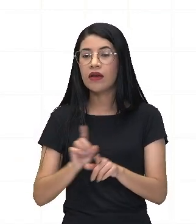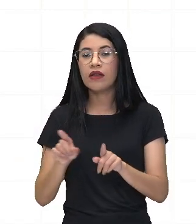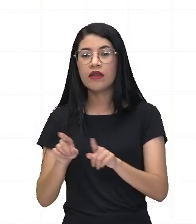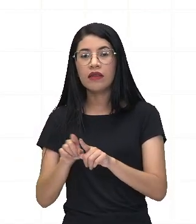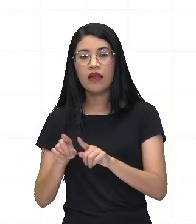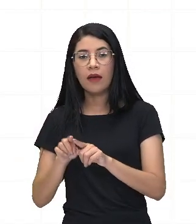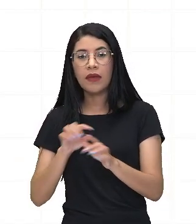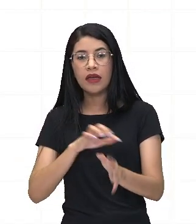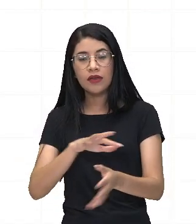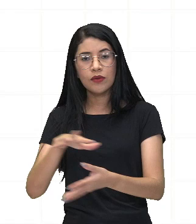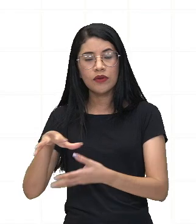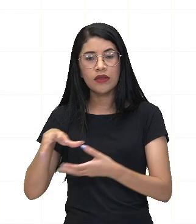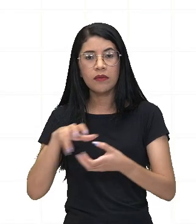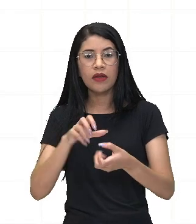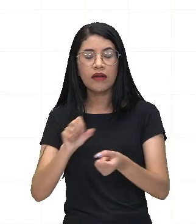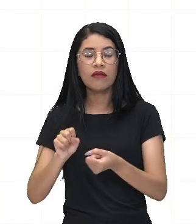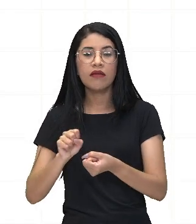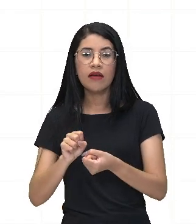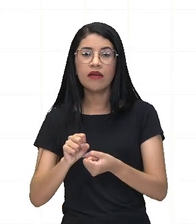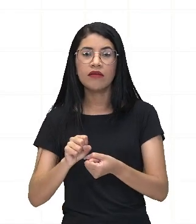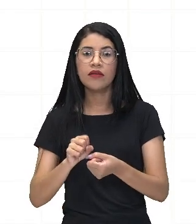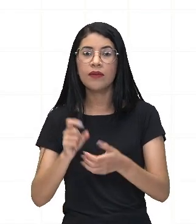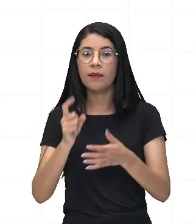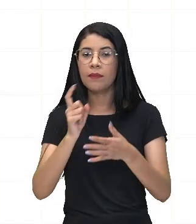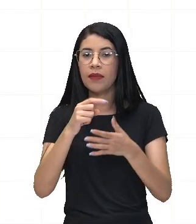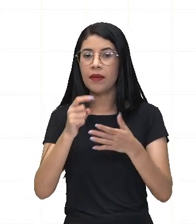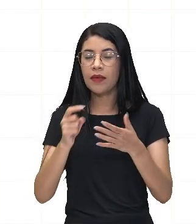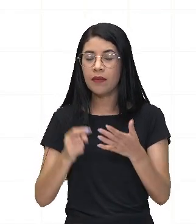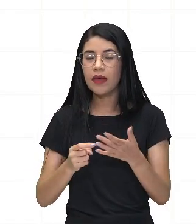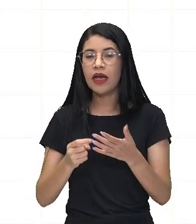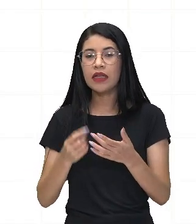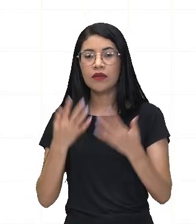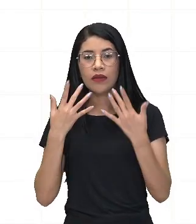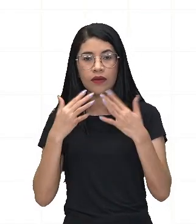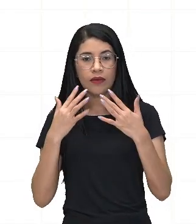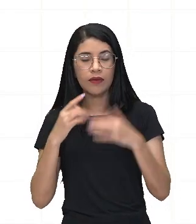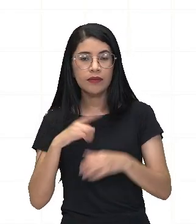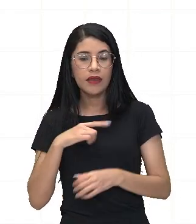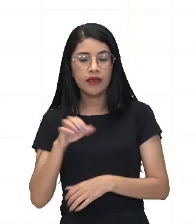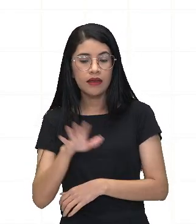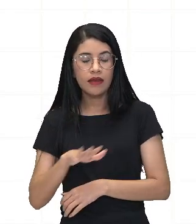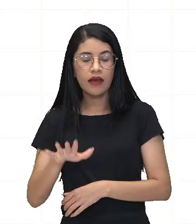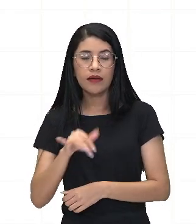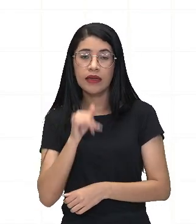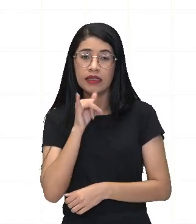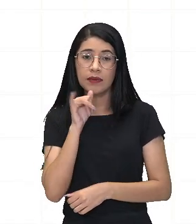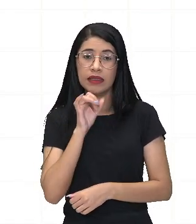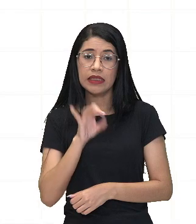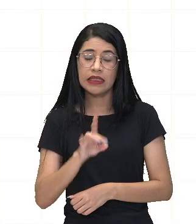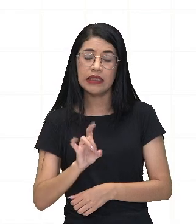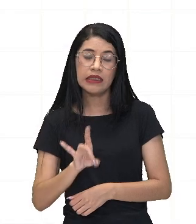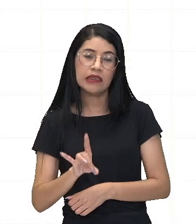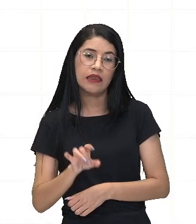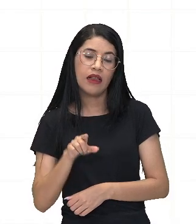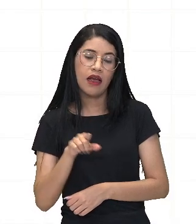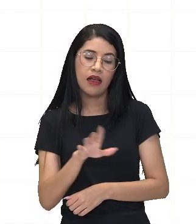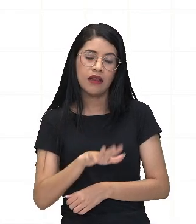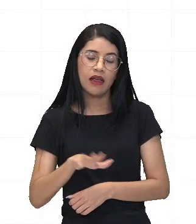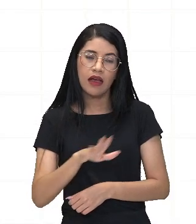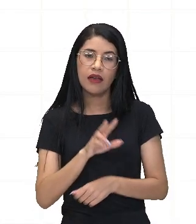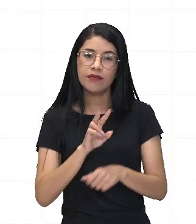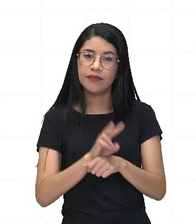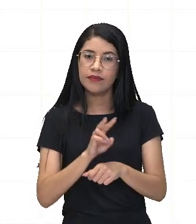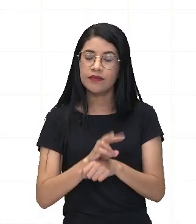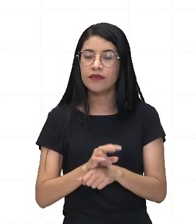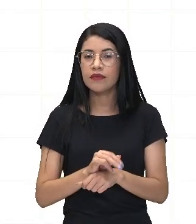o uso sustentável de seus recursos naturais. Então, por exemplo, se numa unidade de conservação ali tem, por